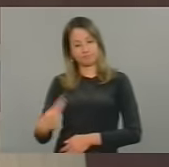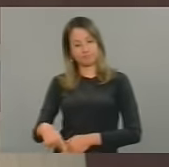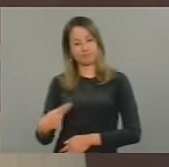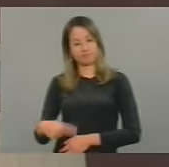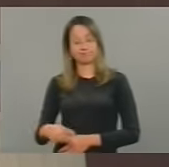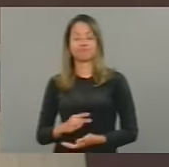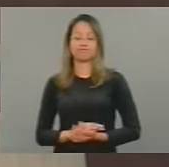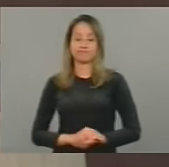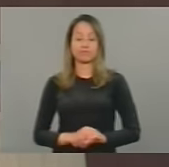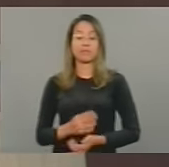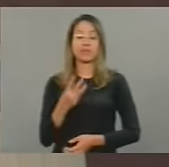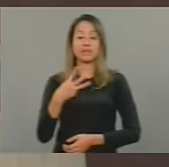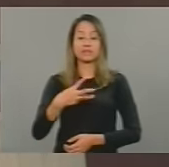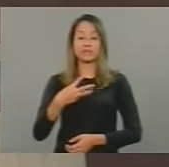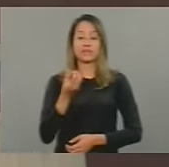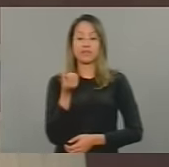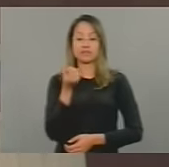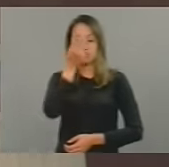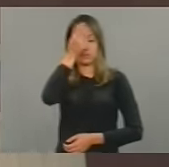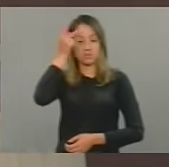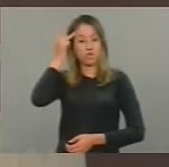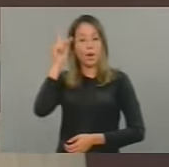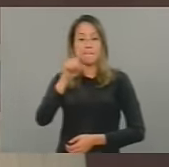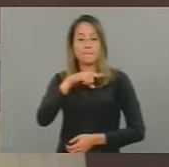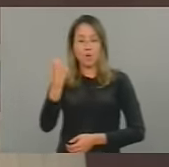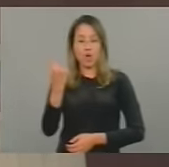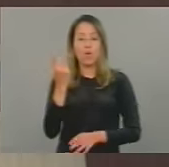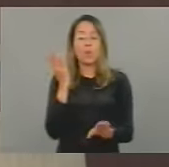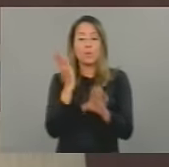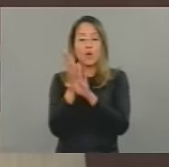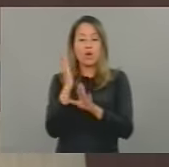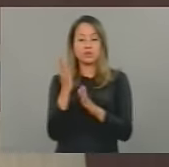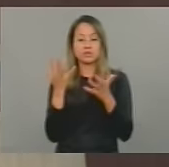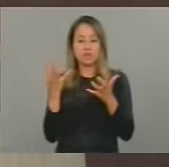36 assassinatos relativos à disputa no campo.